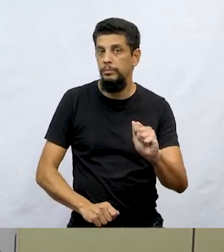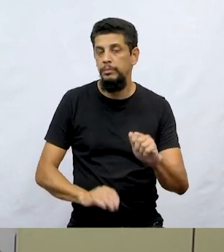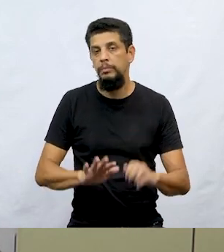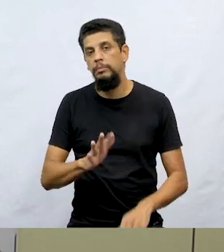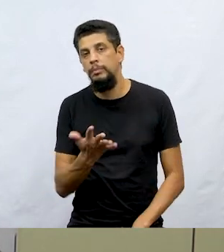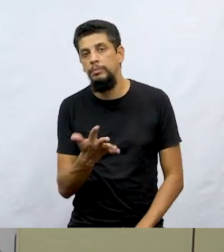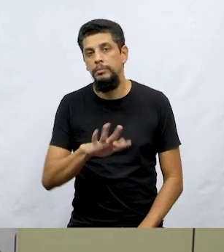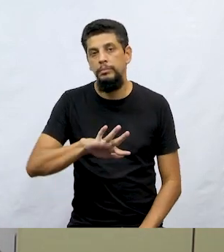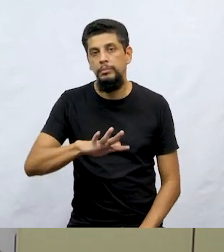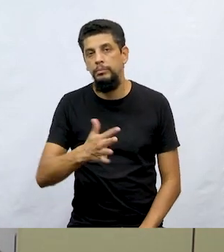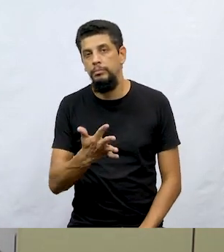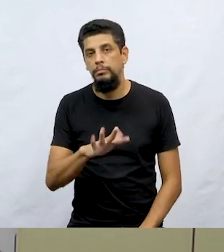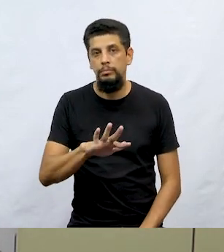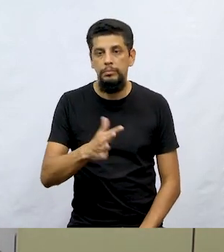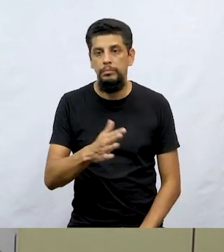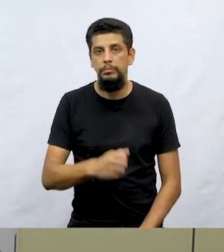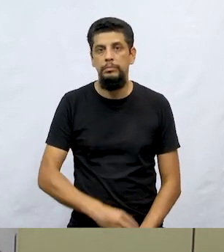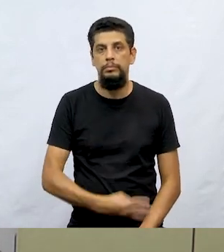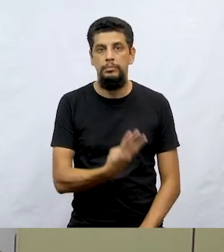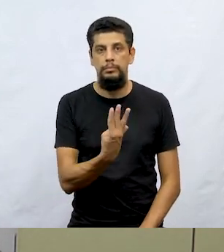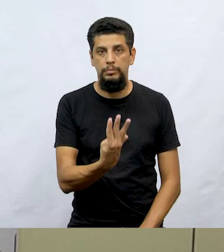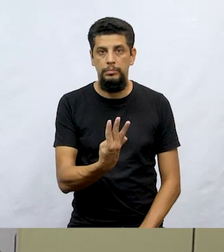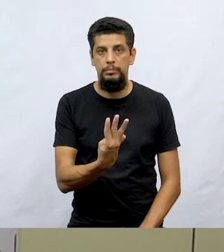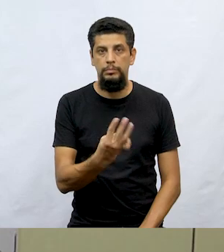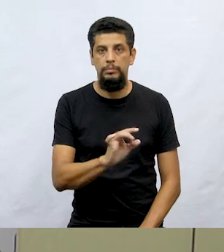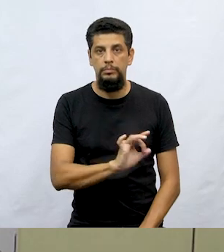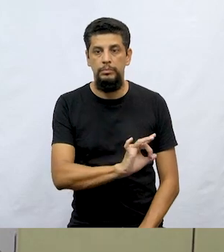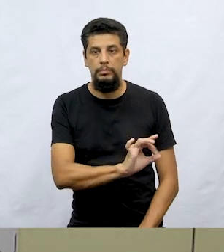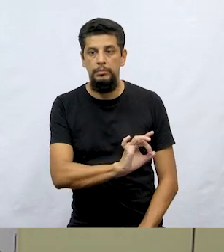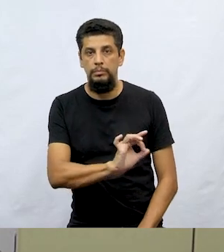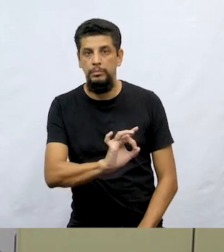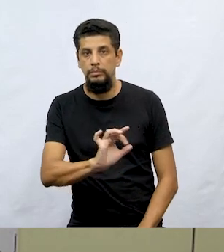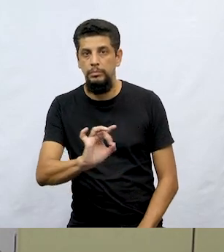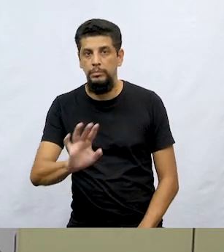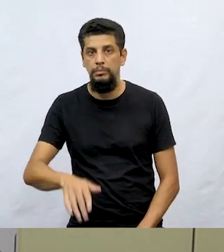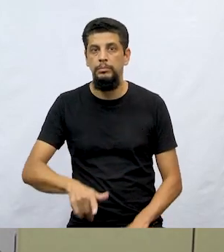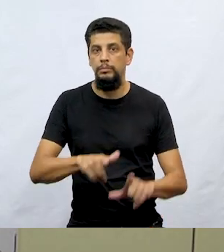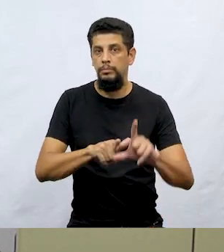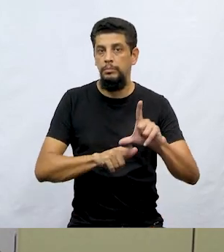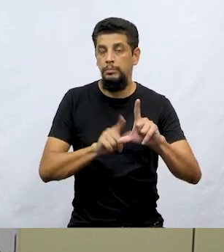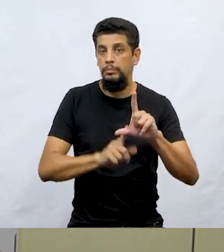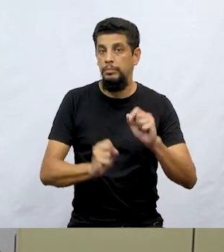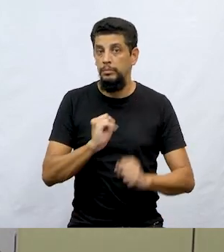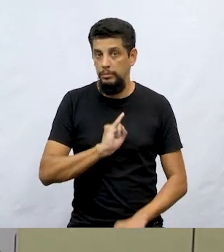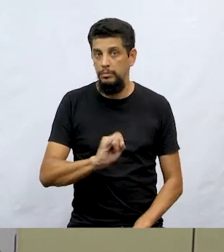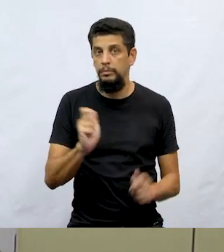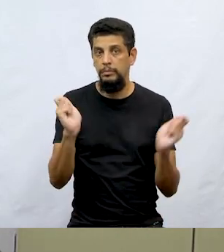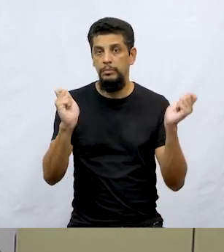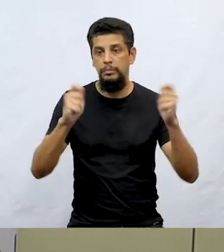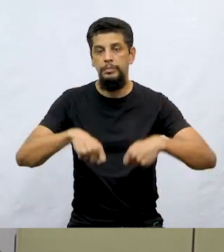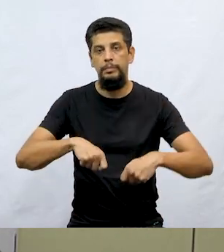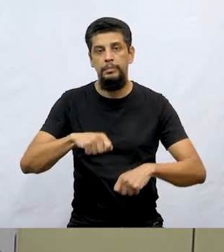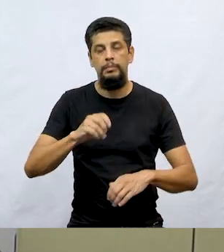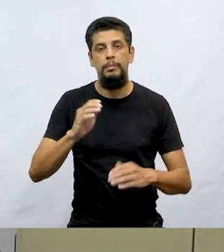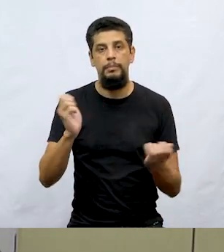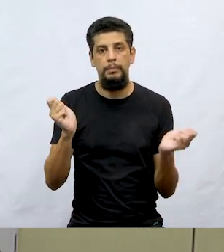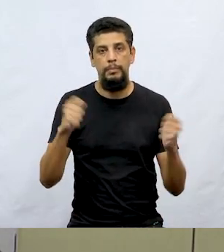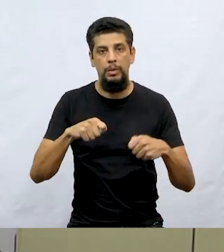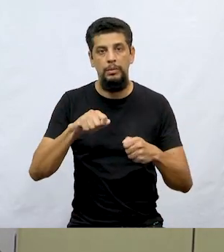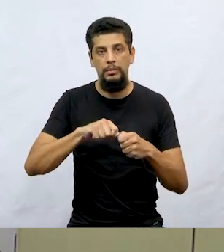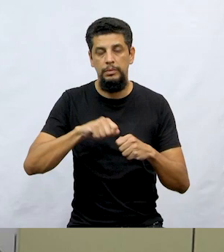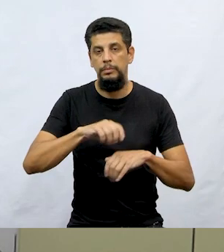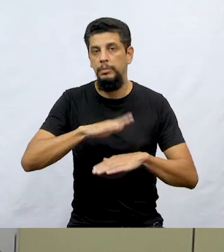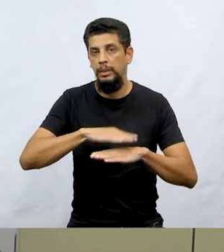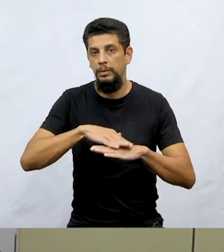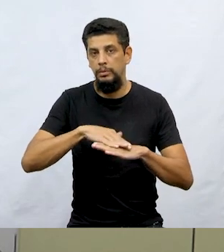façam pelo menos, no mínimo, 3 de cada uma dessas letras aqui. E se quiserem também, podem fazer